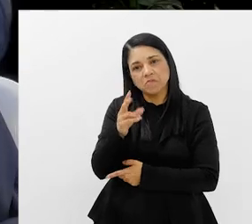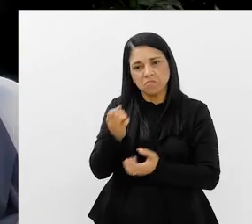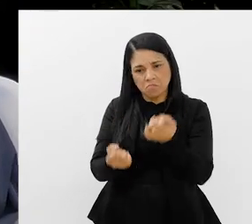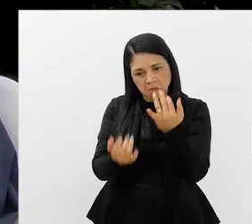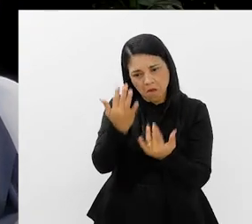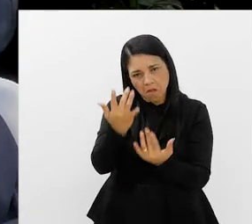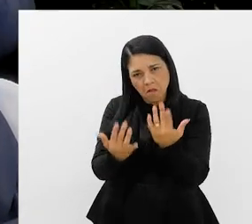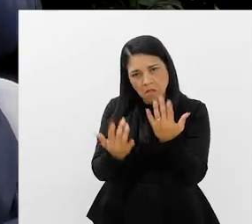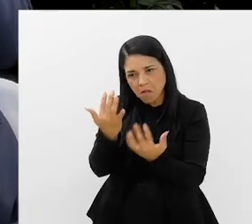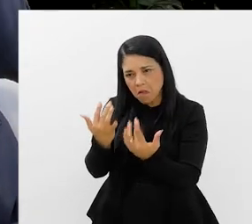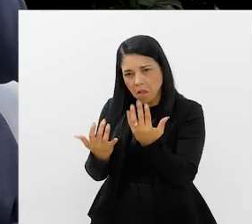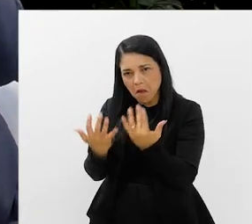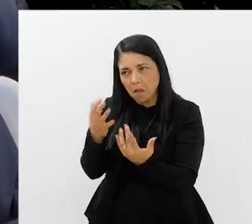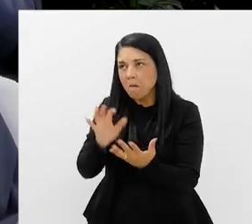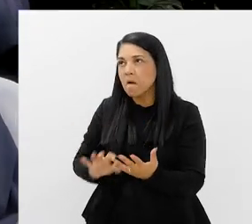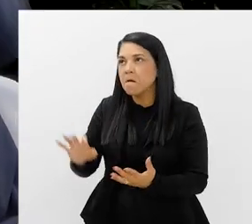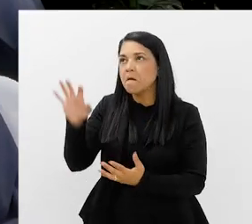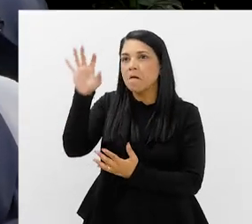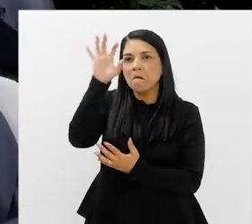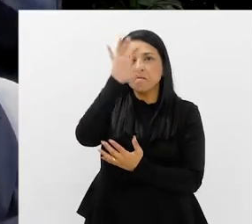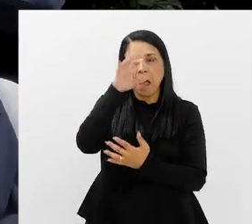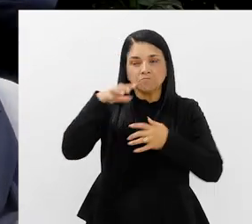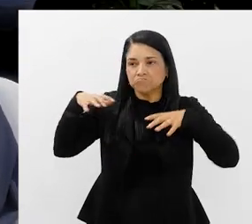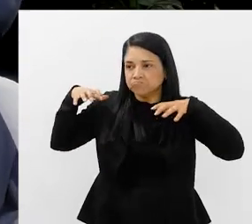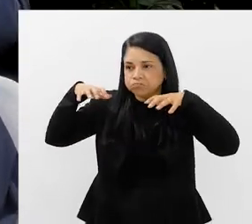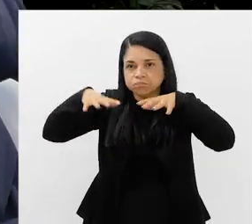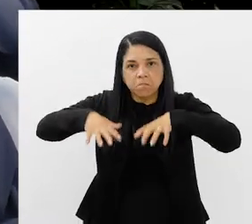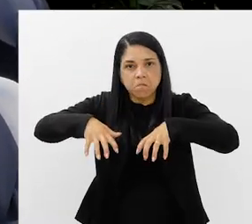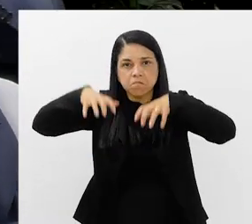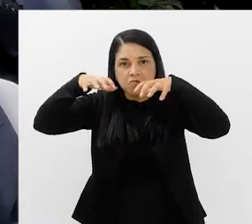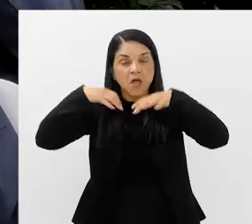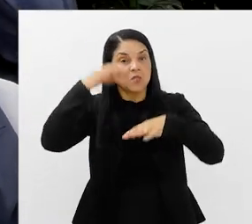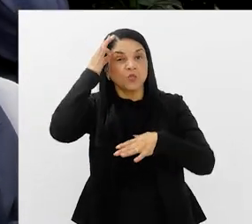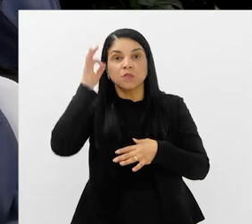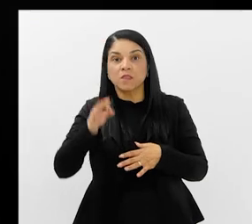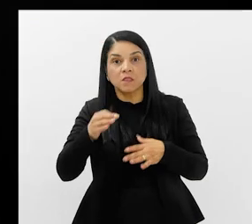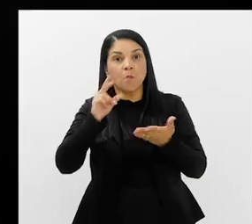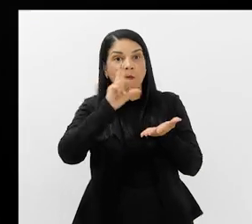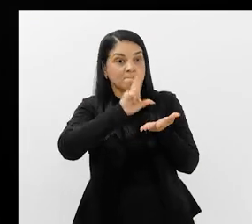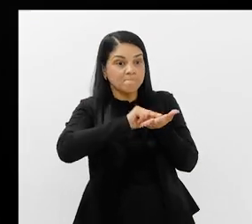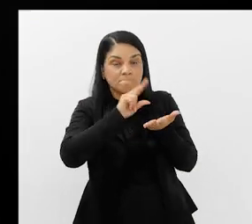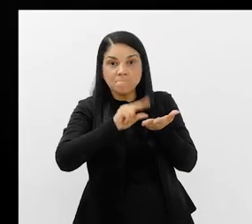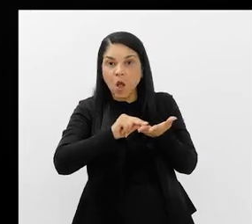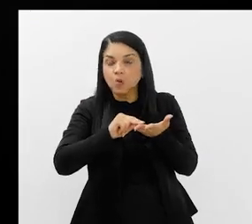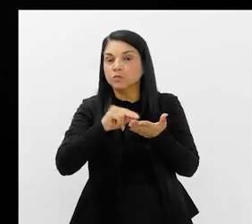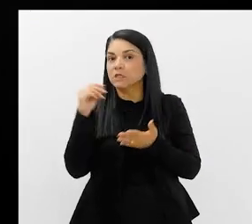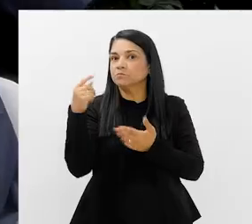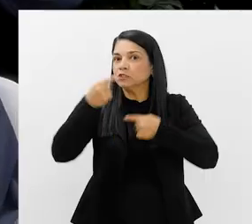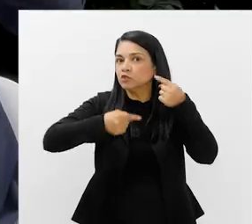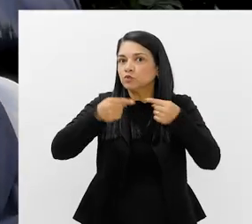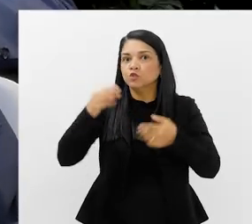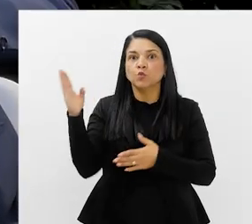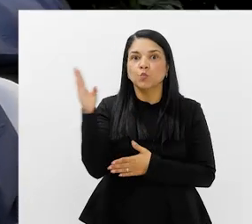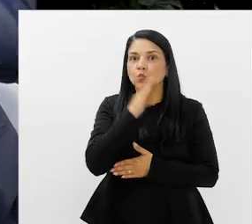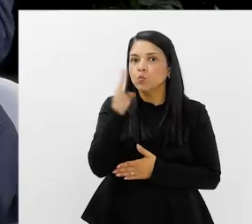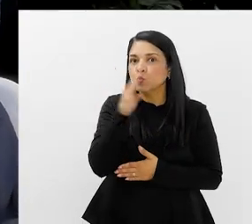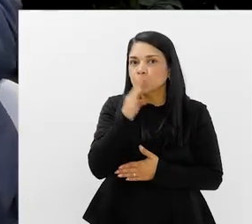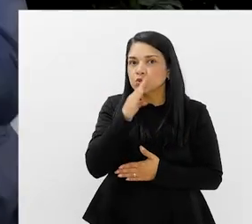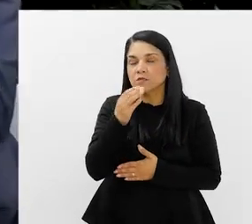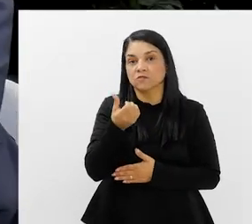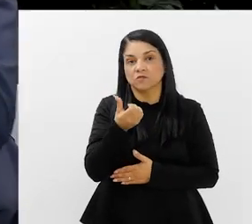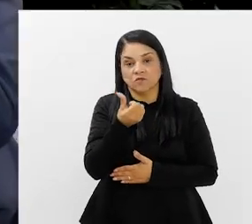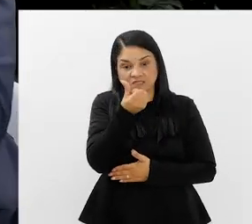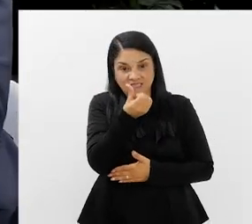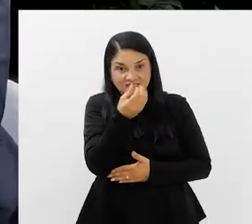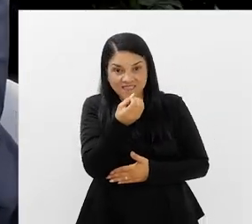telejornal, e ficar assistindo essas queimadas... essas enchentes e não entender que essa é uma pauta urgente. Quando